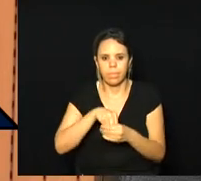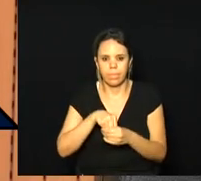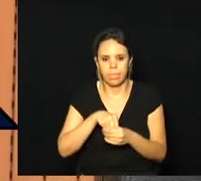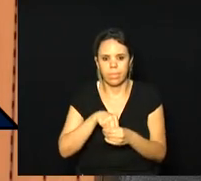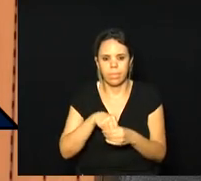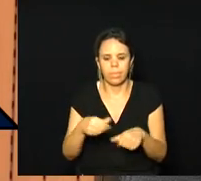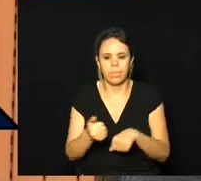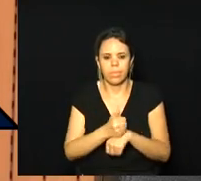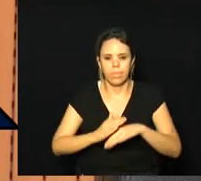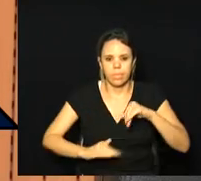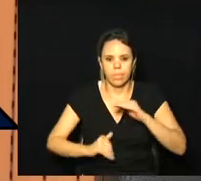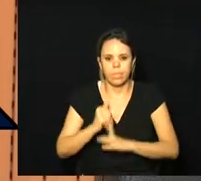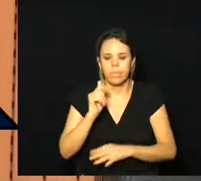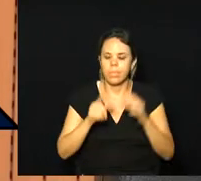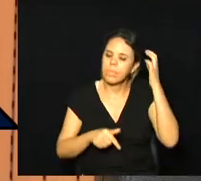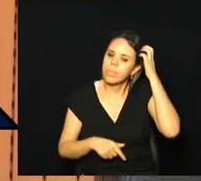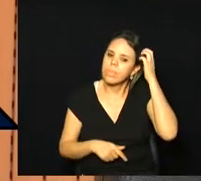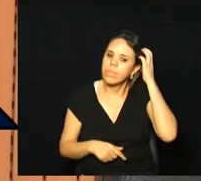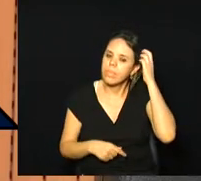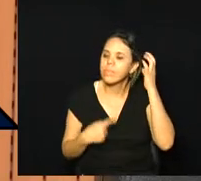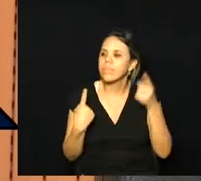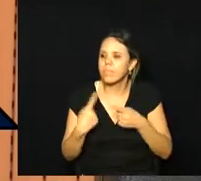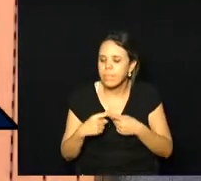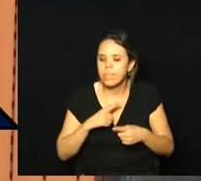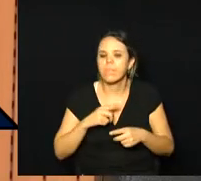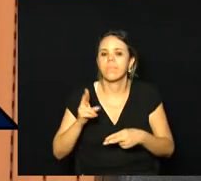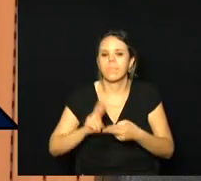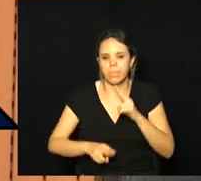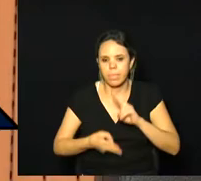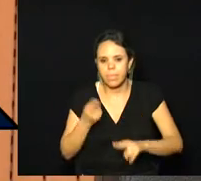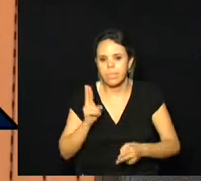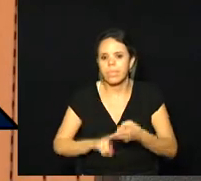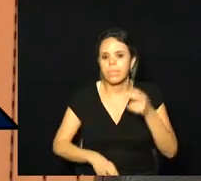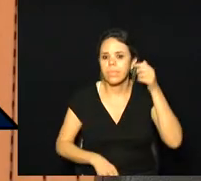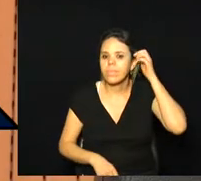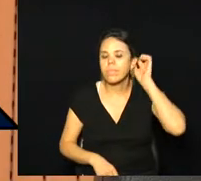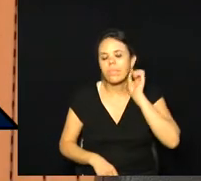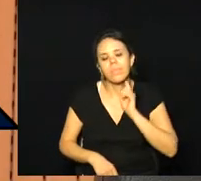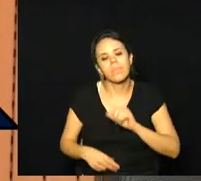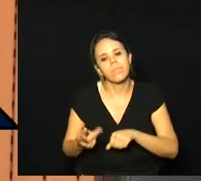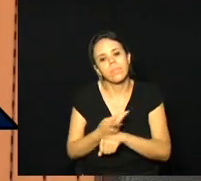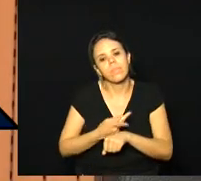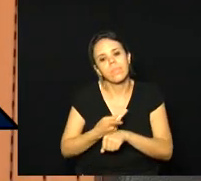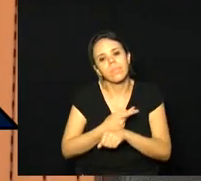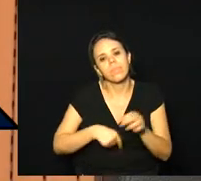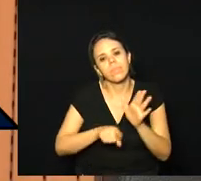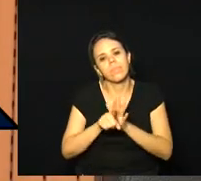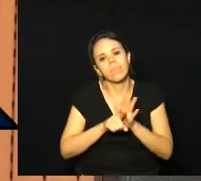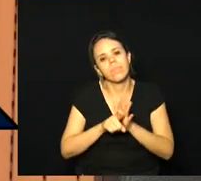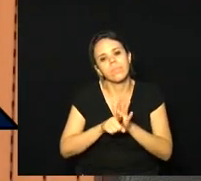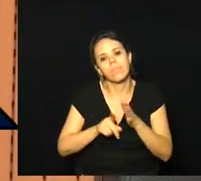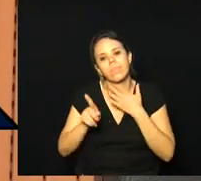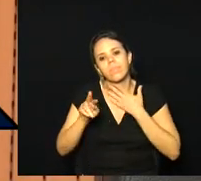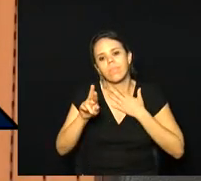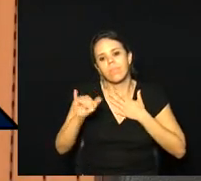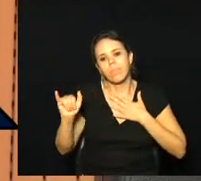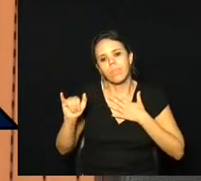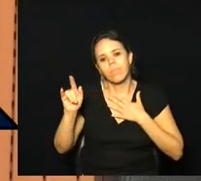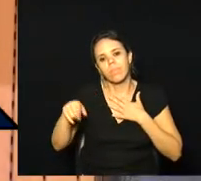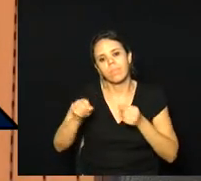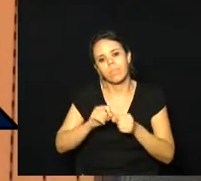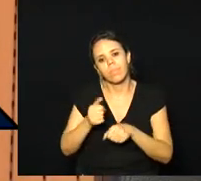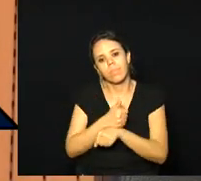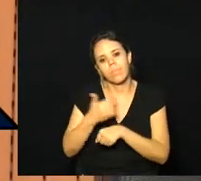determinada profissão, é porque tem que ter talento. E eu procurei pesquisar o Pierre, naquilo que ele